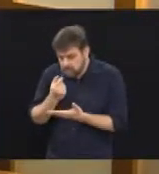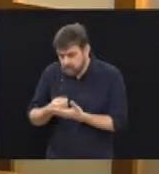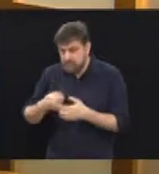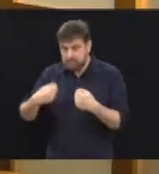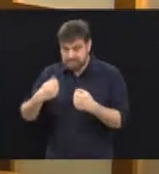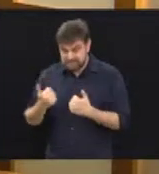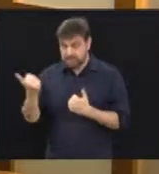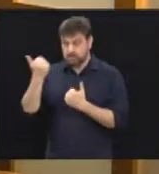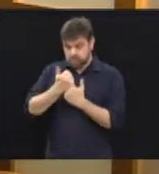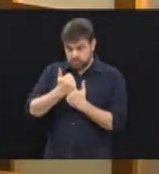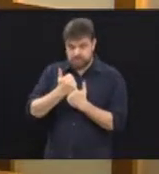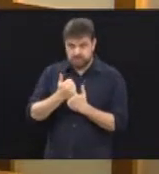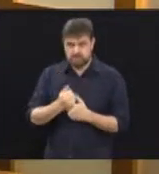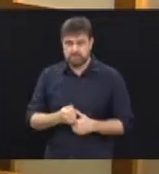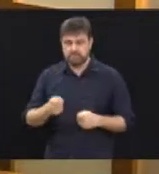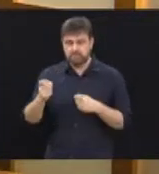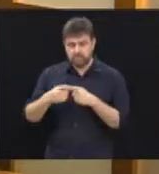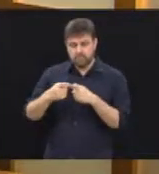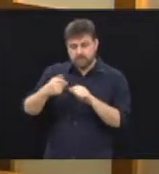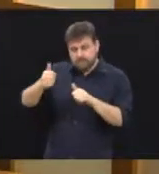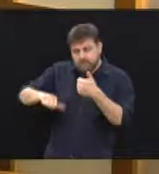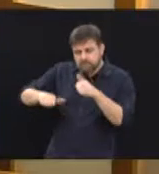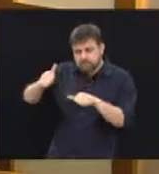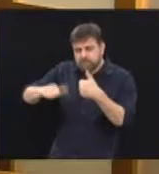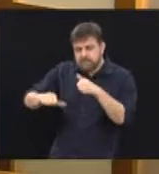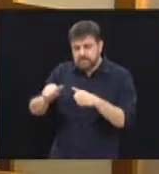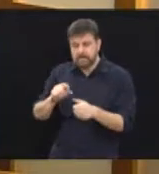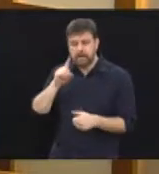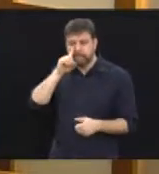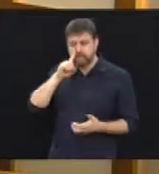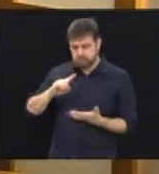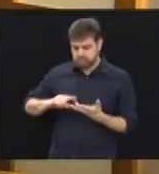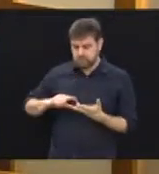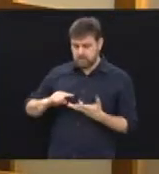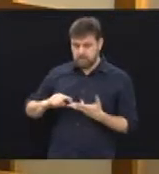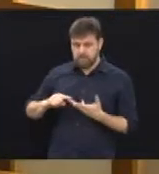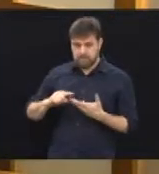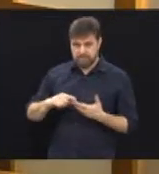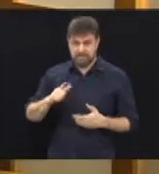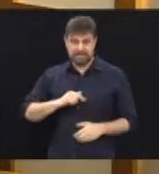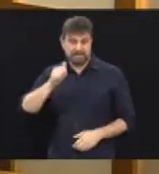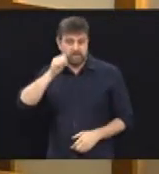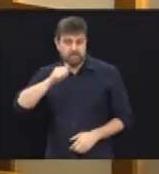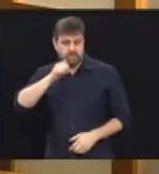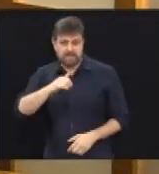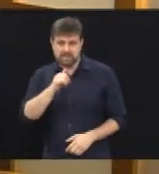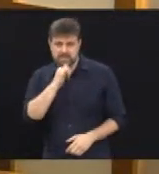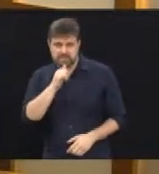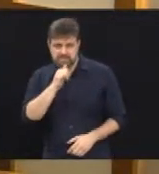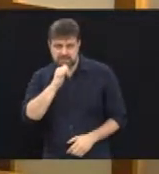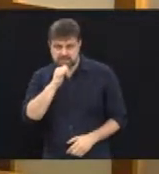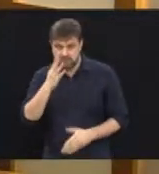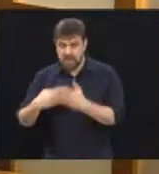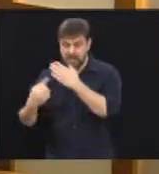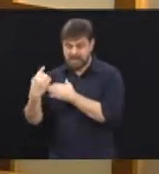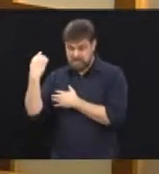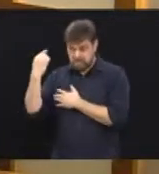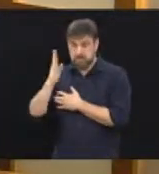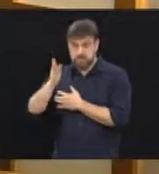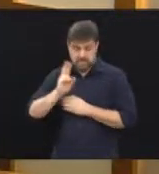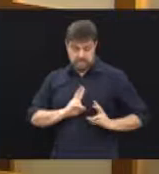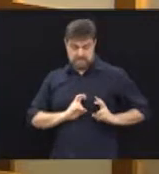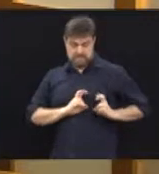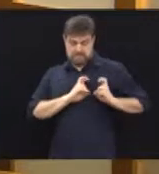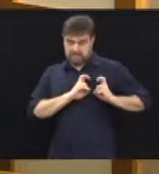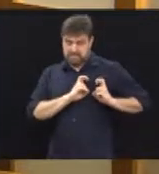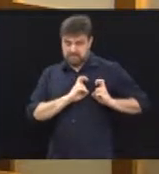de reposição hormonal, o médico ele vai avaliar esses riscos, né? Então, algumas mulheres, por exemplo, com fortes antecedentes para câncer de